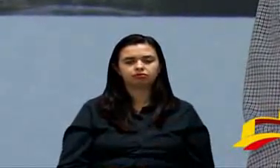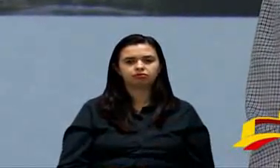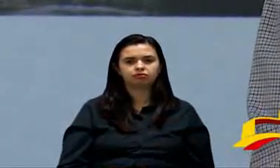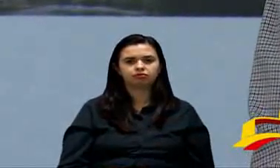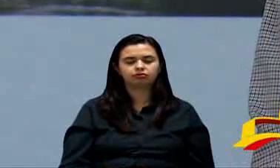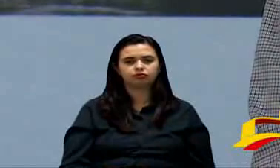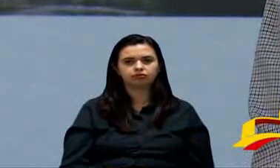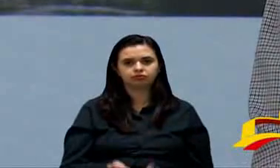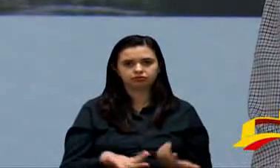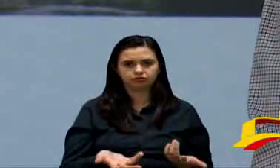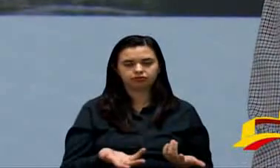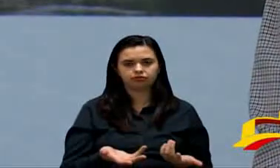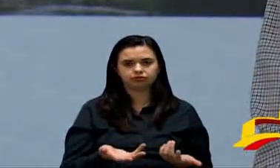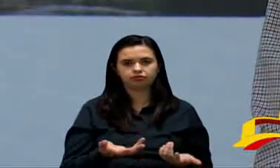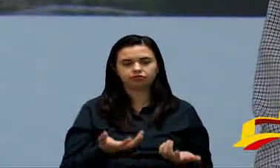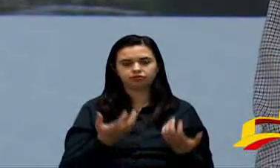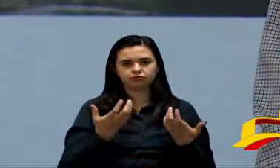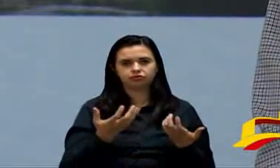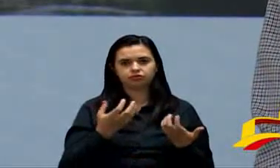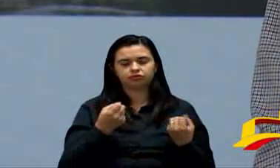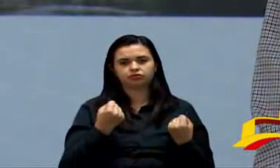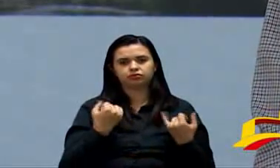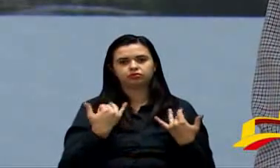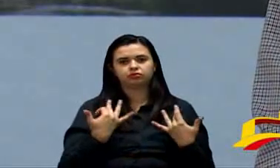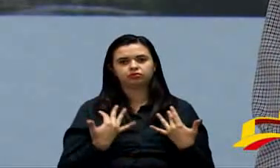Senhor presidente, eu queria falar da